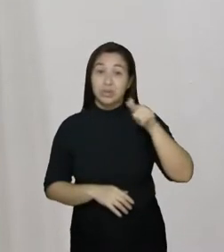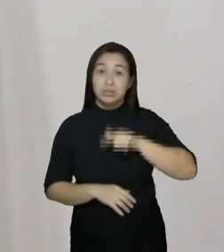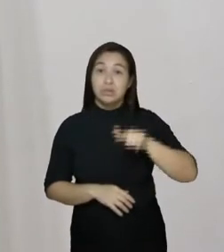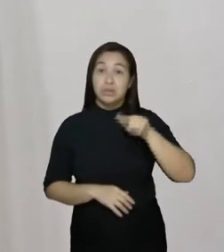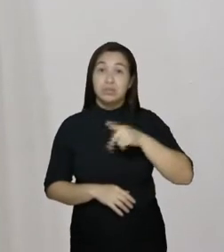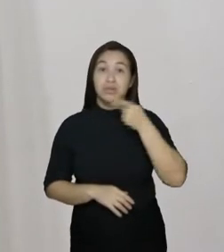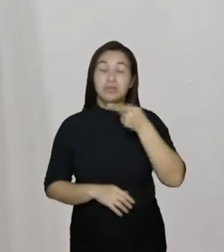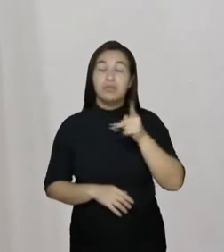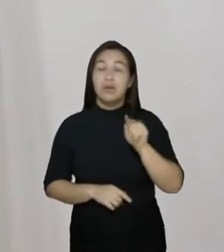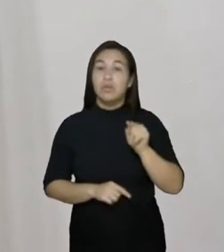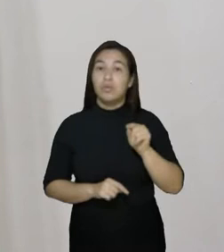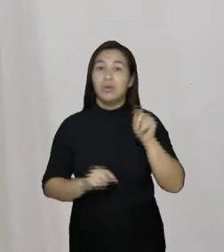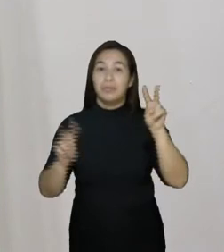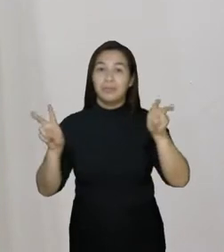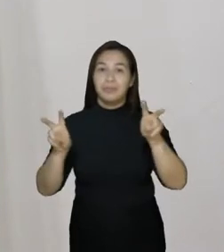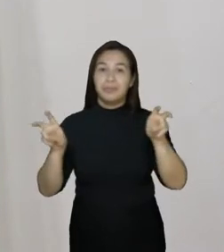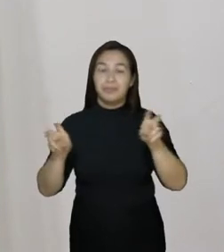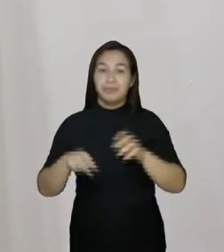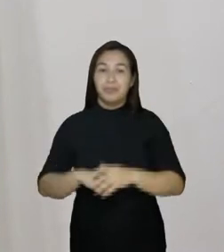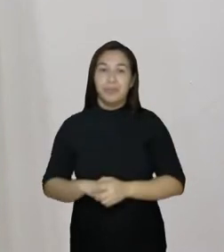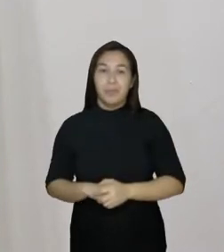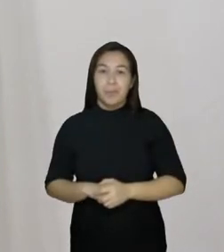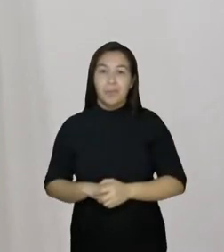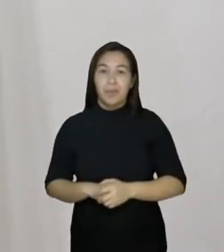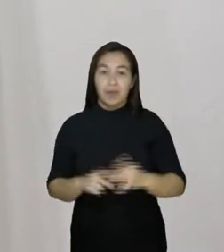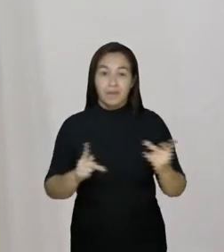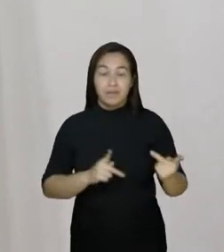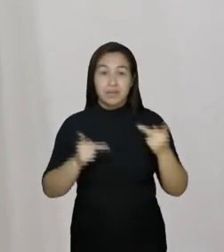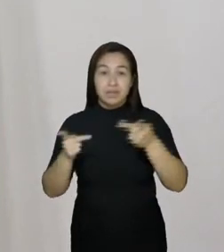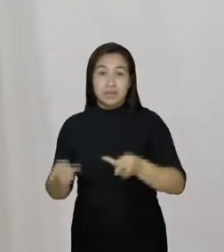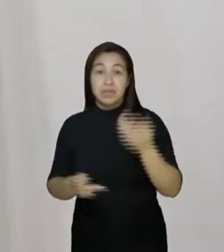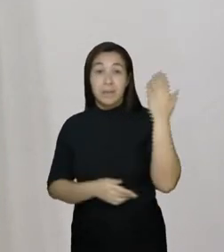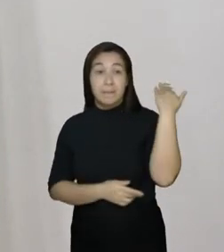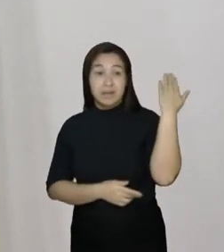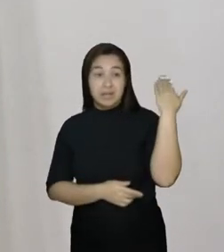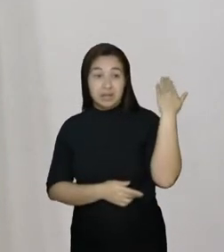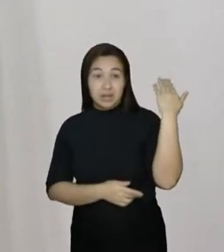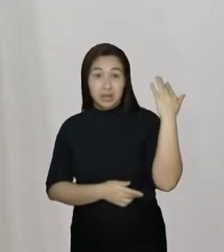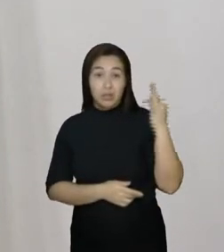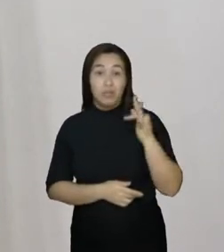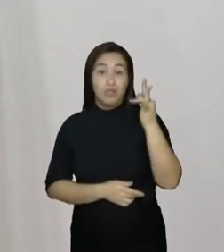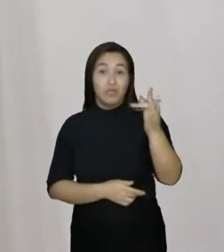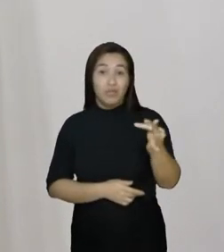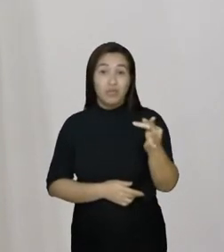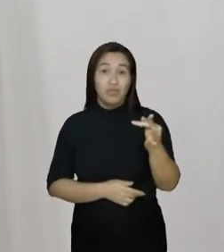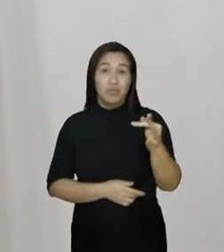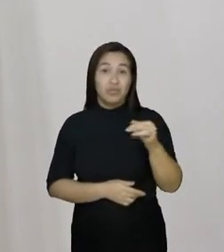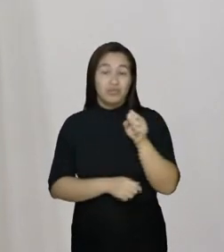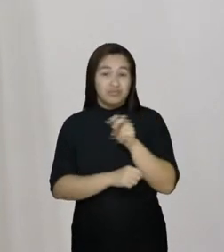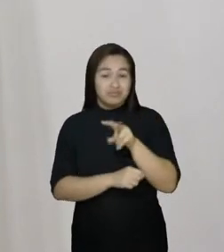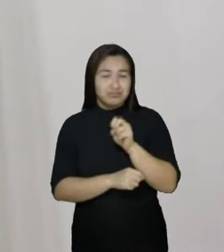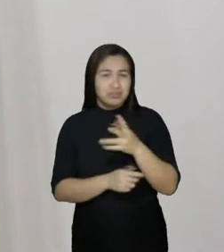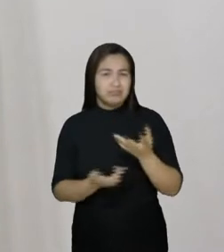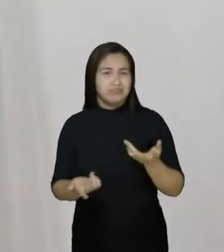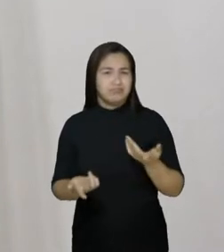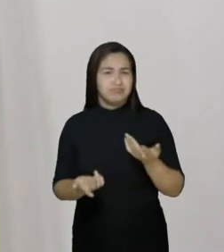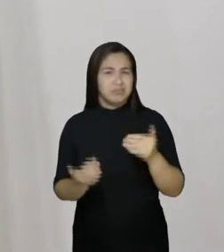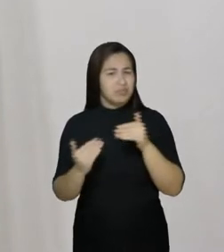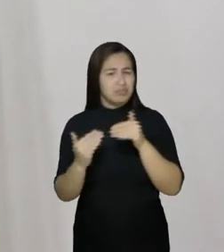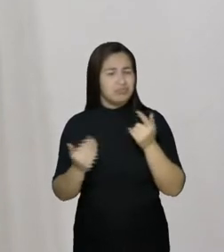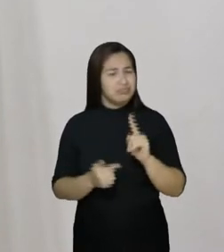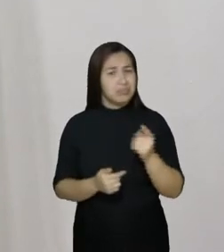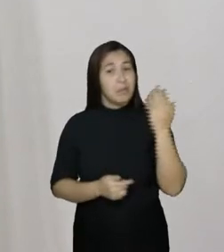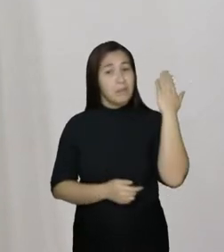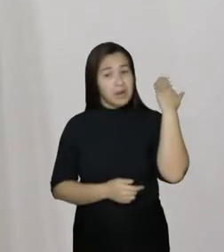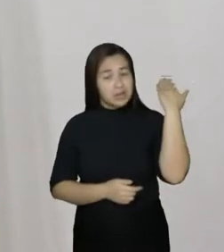que é o seguinte: quem visita o passado envenena o futuro. Eu discordo disso. O passado ele tem